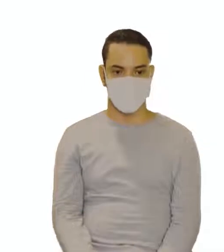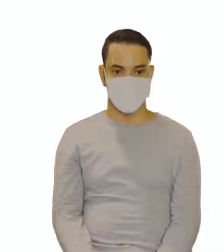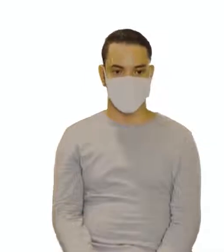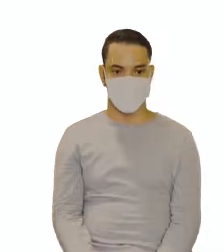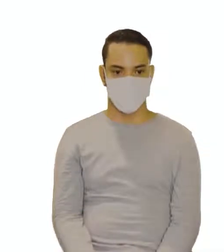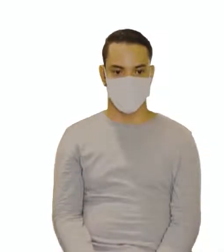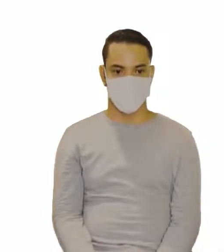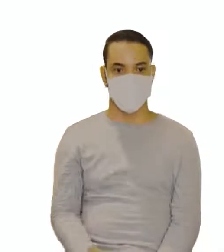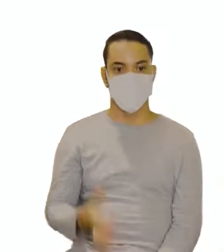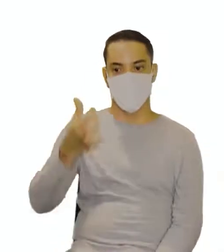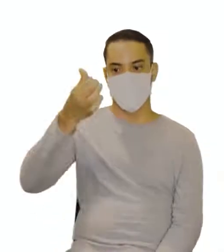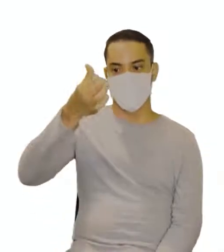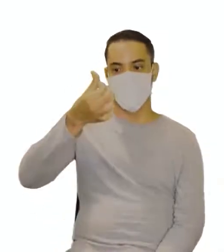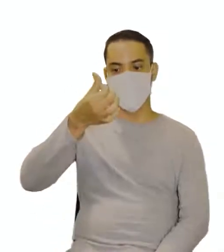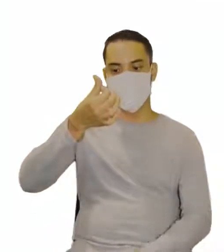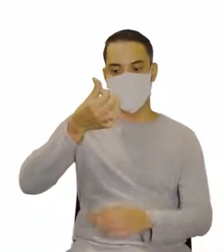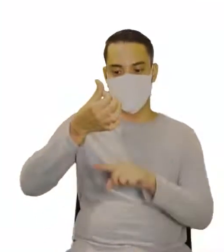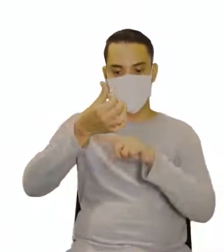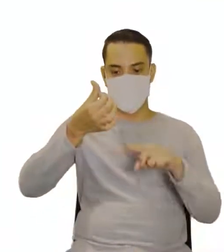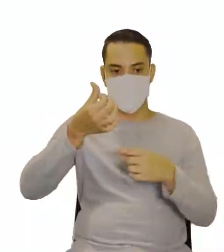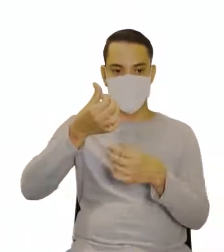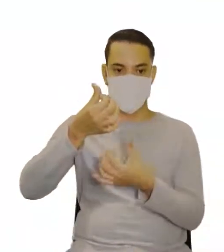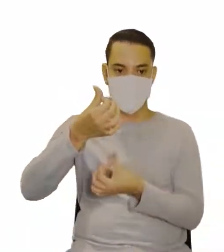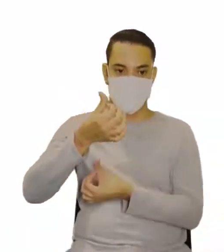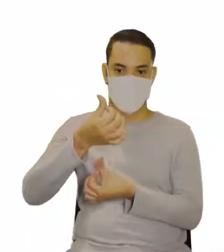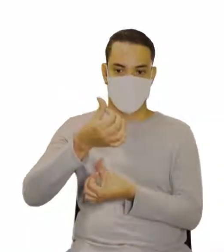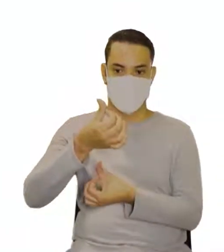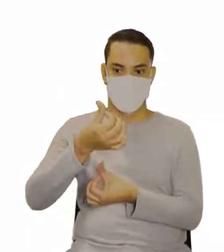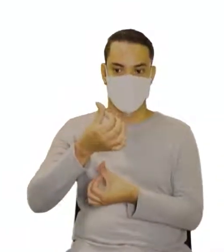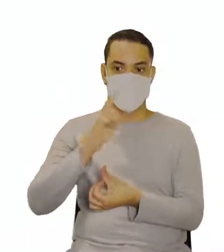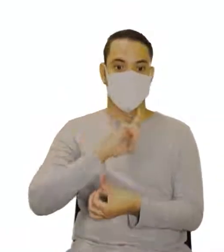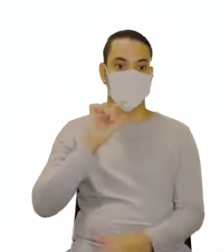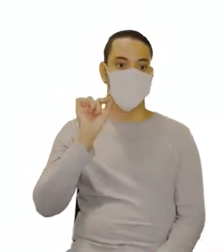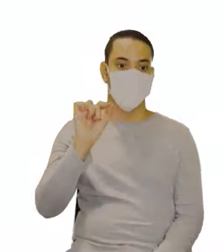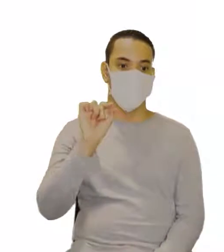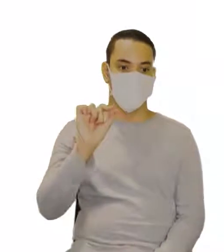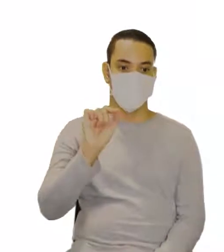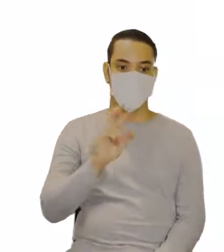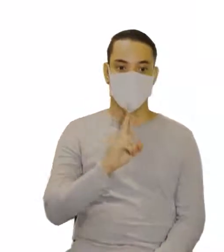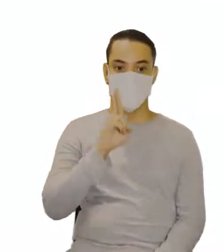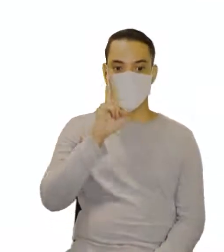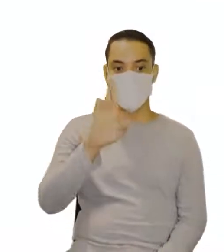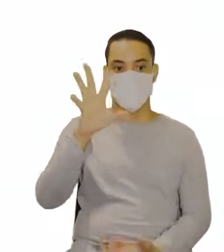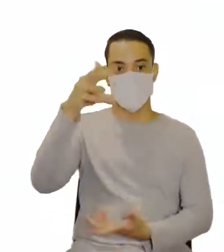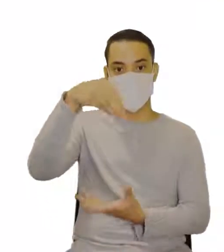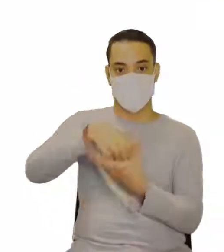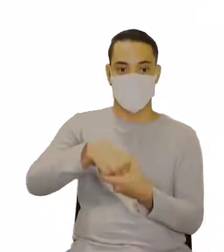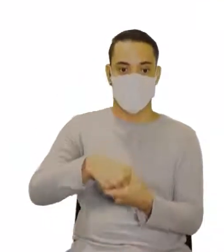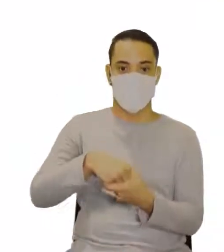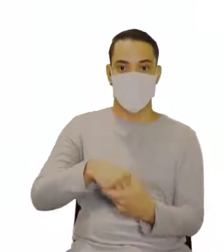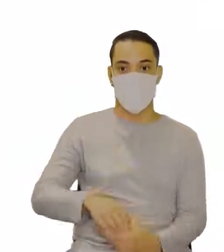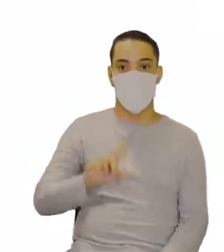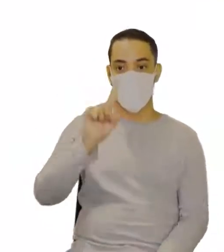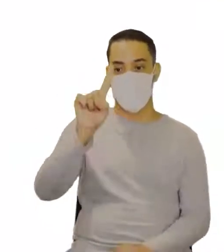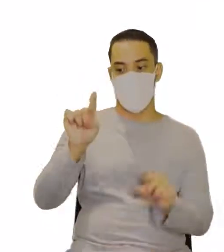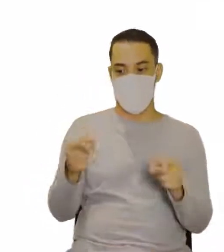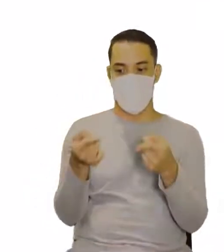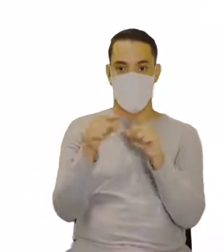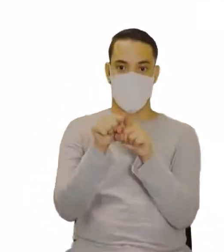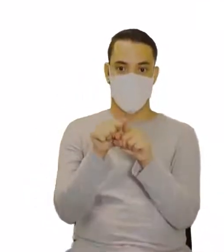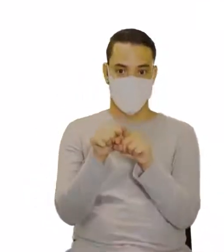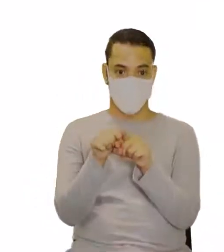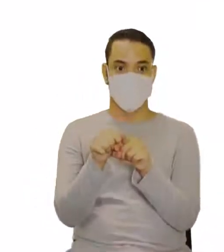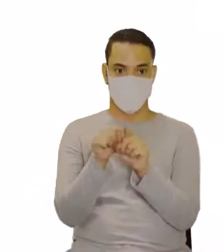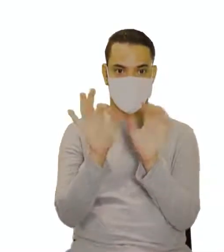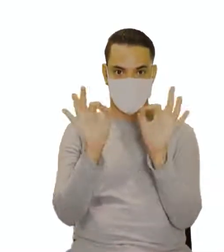6R dividido para 6 aqui. Nós vamos ter uma resistência interna de 1 ohm.